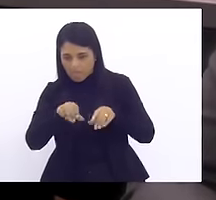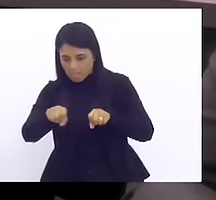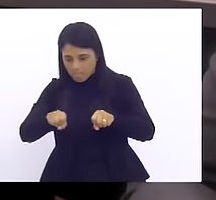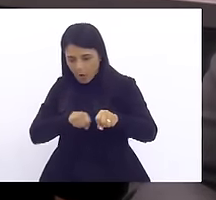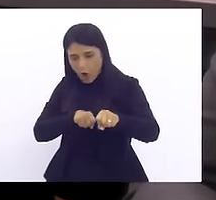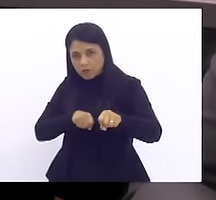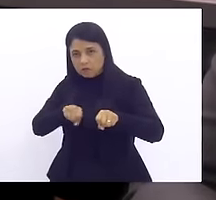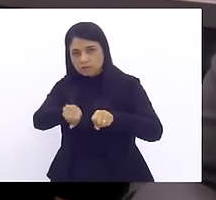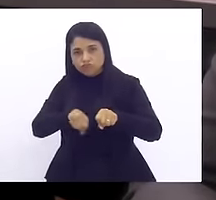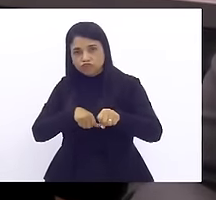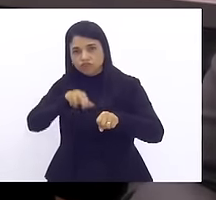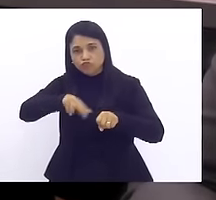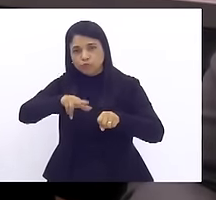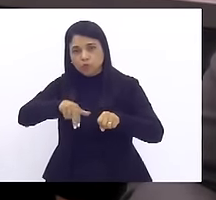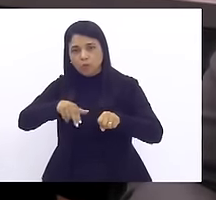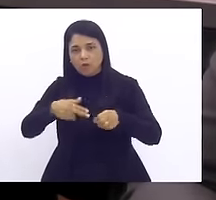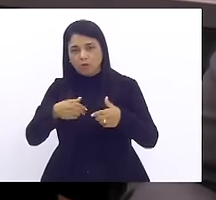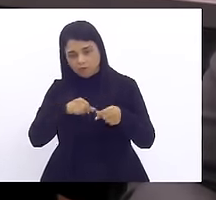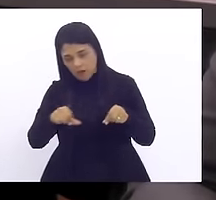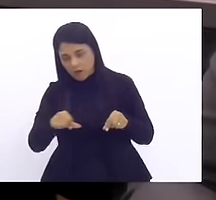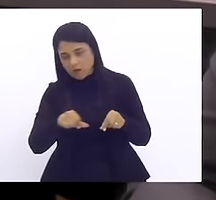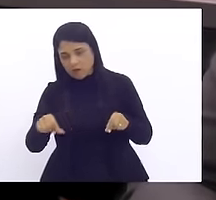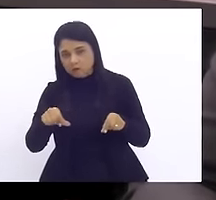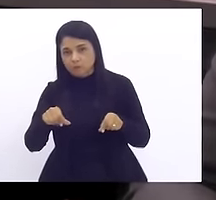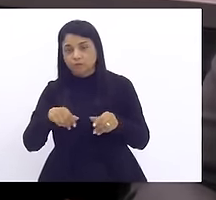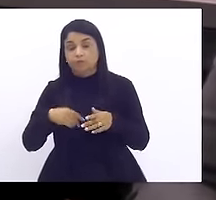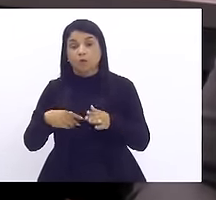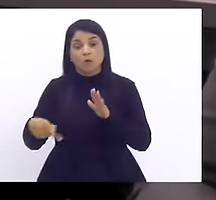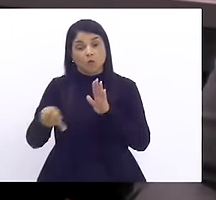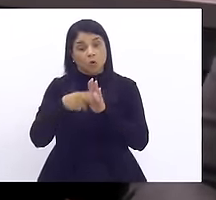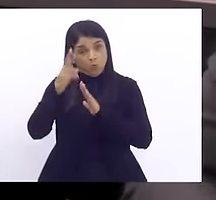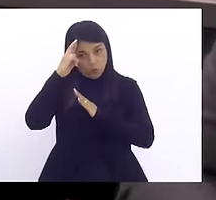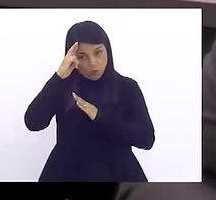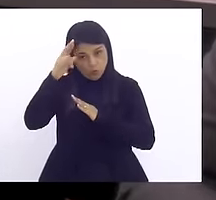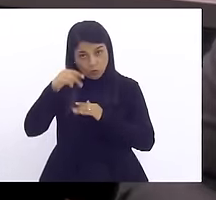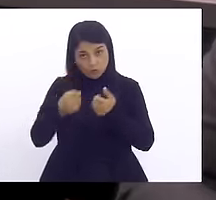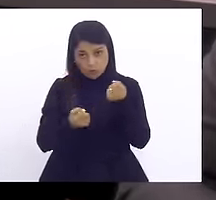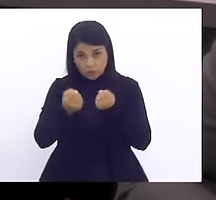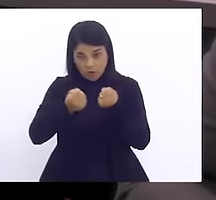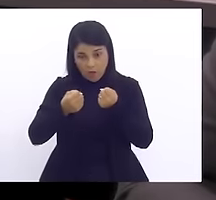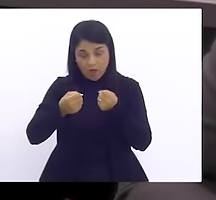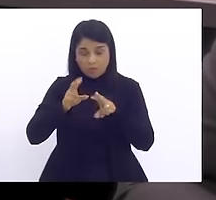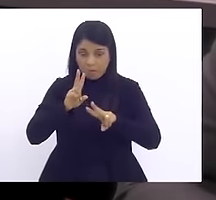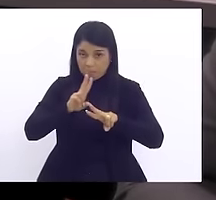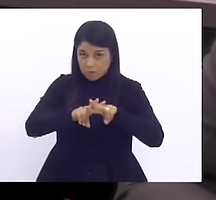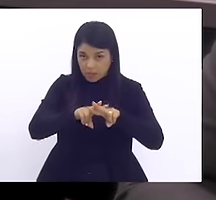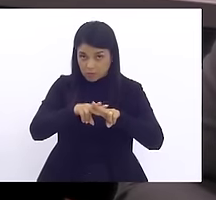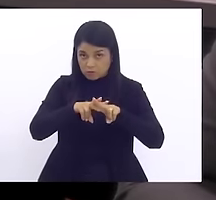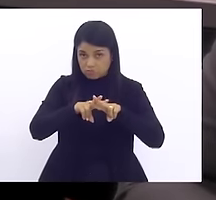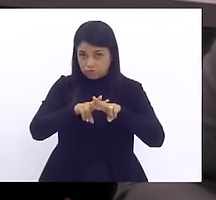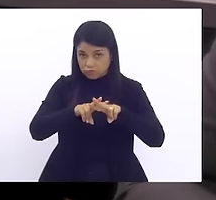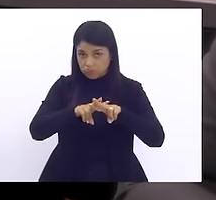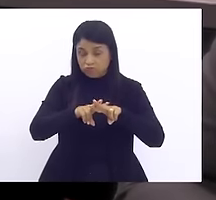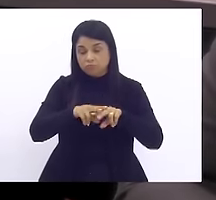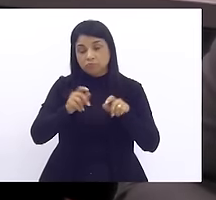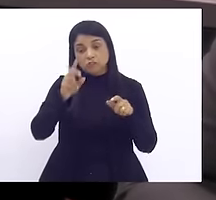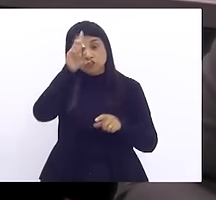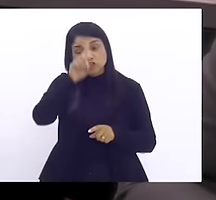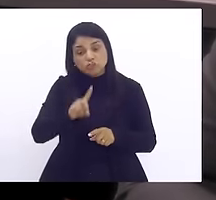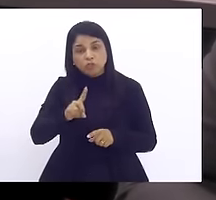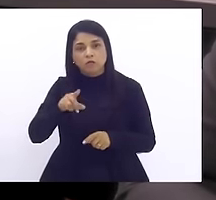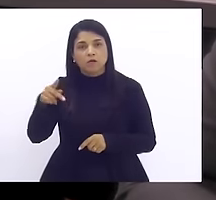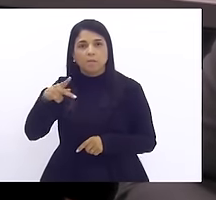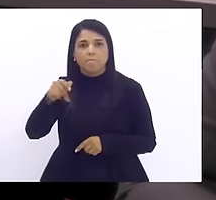esclarecimento pelo seguinte o proprietário do veículo que tem o seu bem apreendido ele tem o direito de ir ao Pátio para